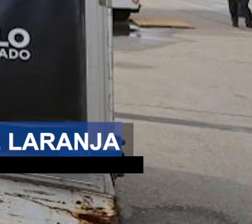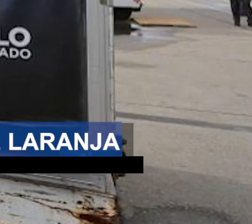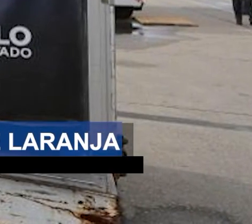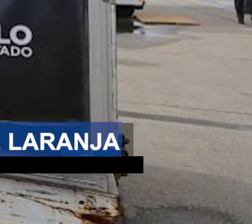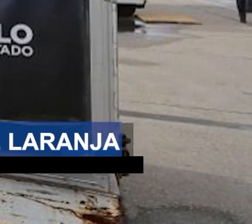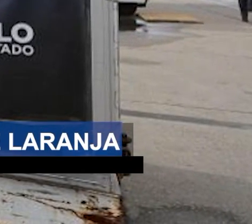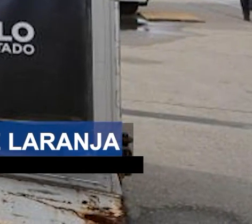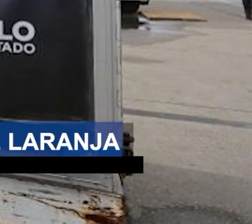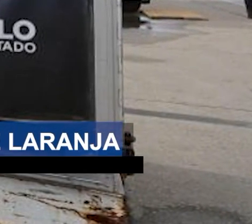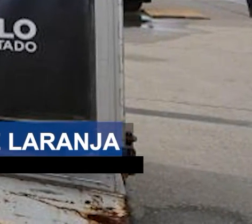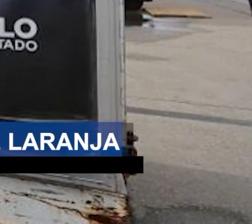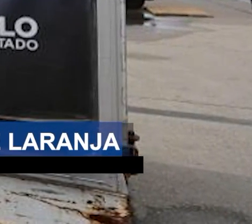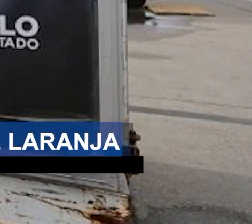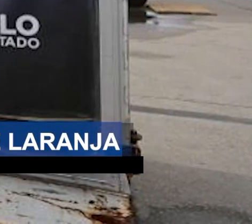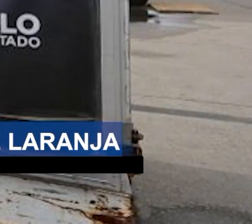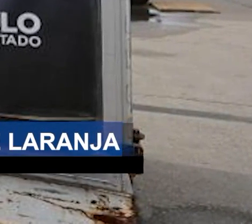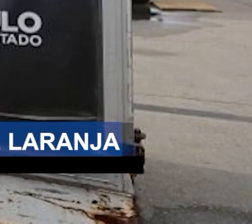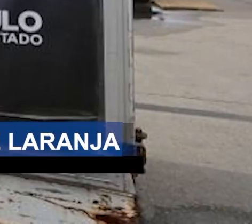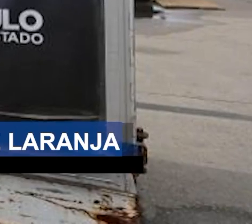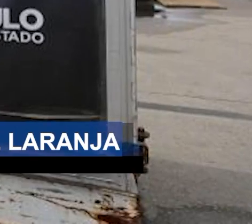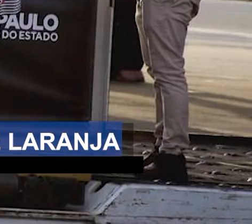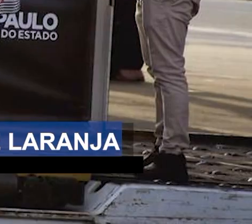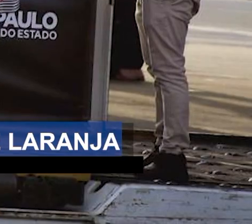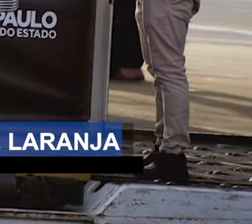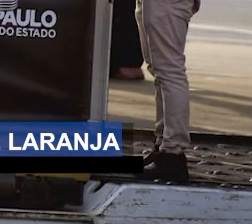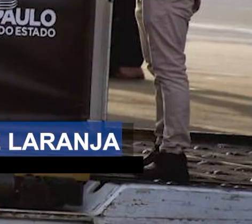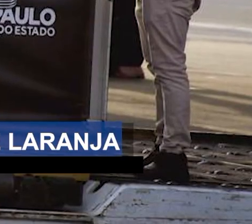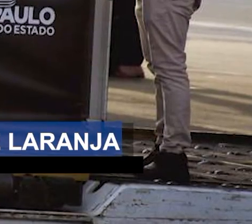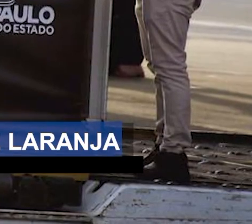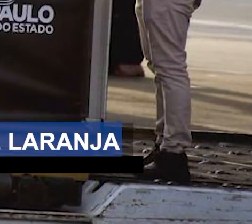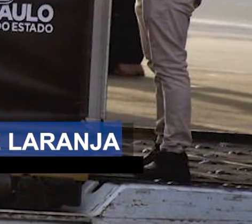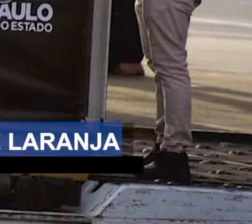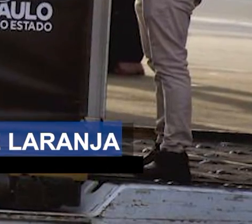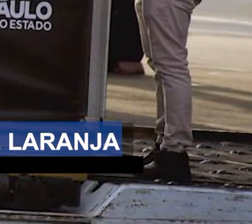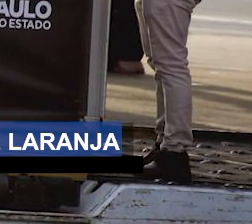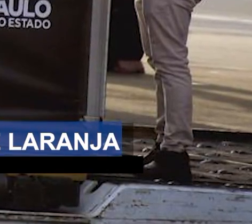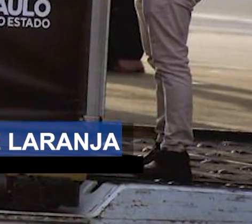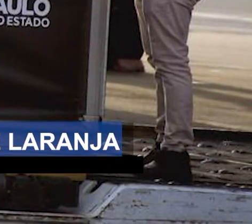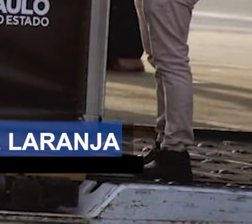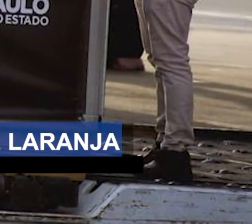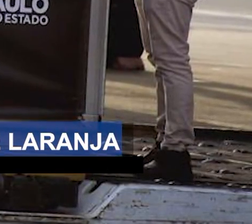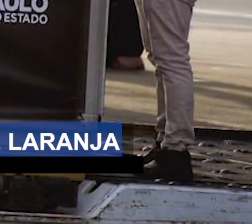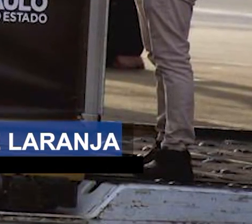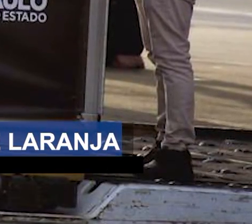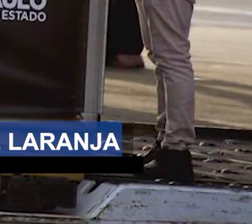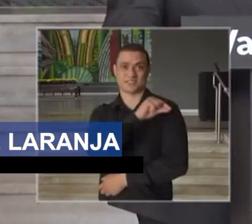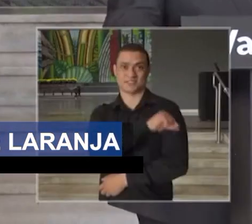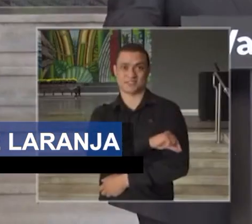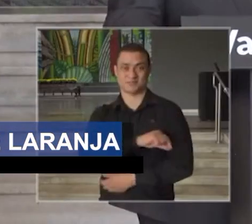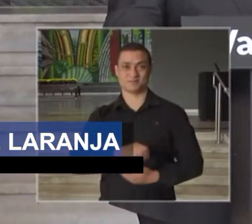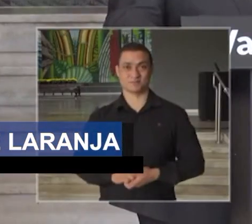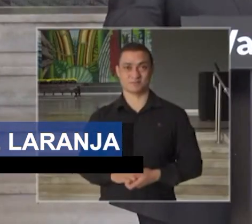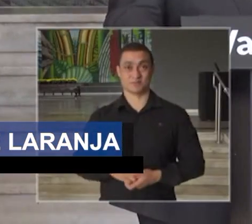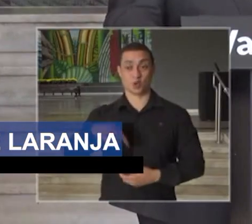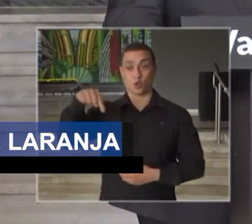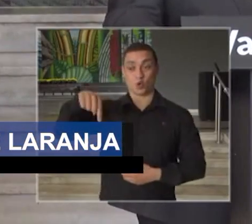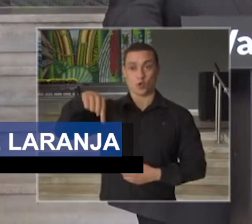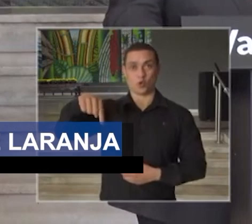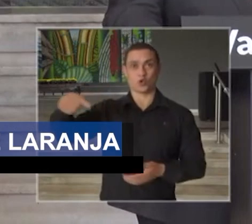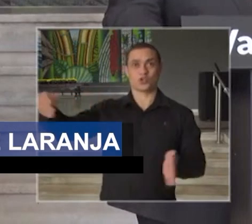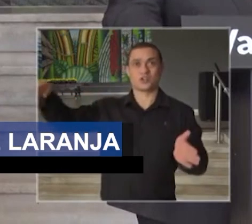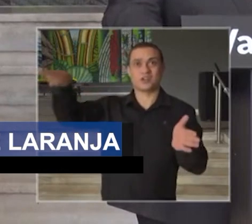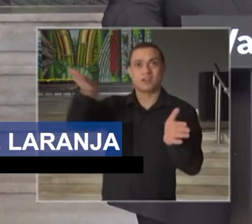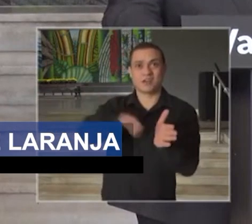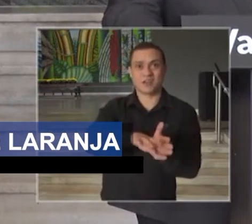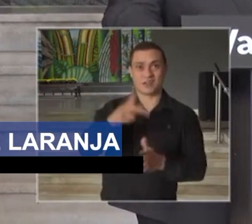a chegada no aeroporto de Viracopos demais 8 milhões e seiscentos mil doses da vacina do Butantã chegam hoje ao São